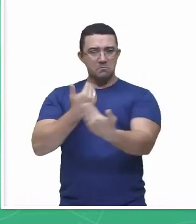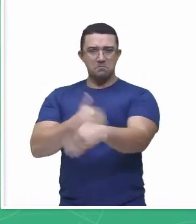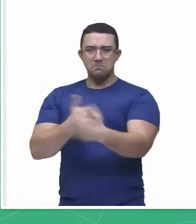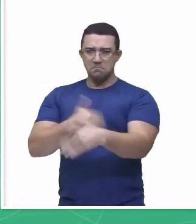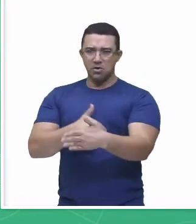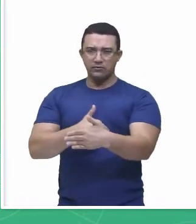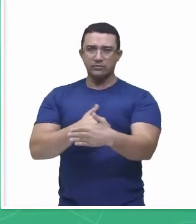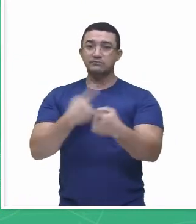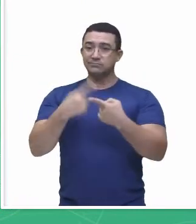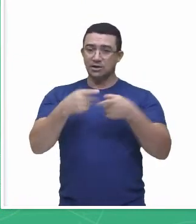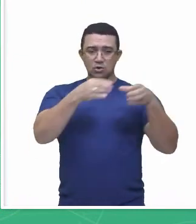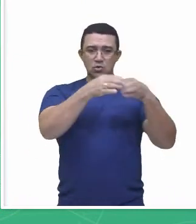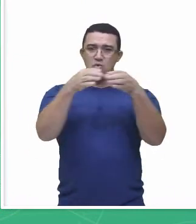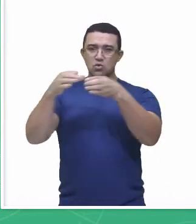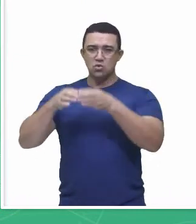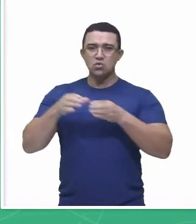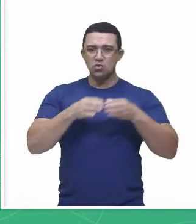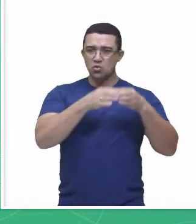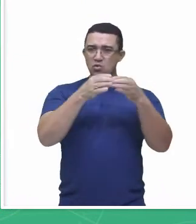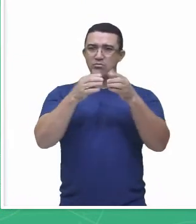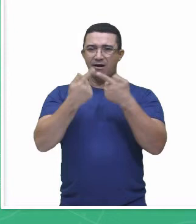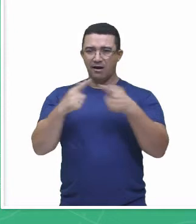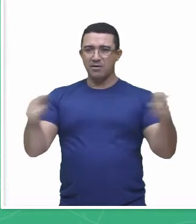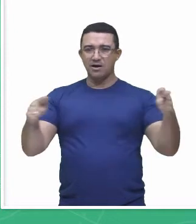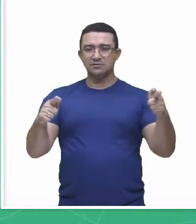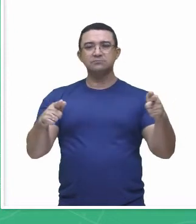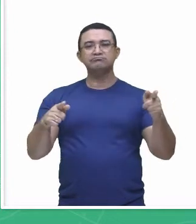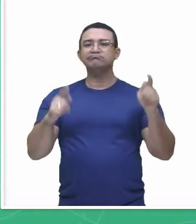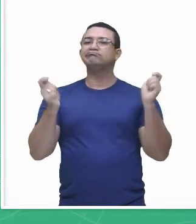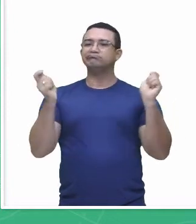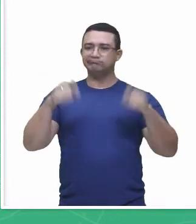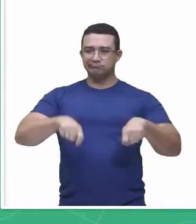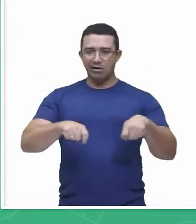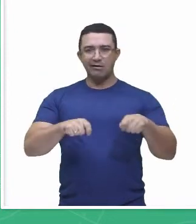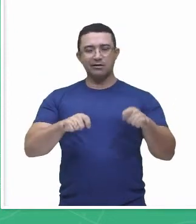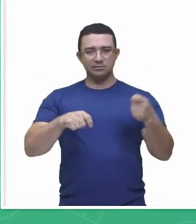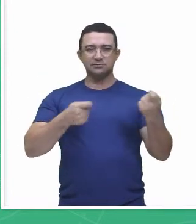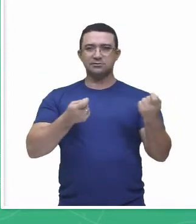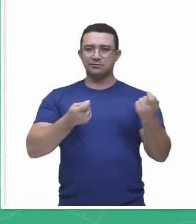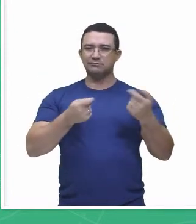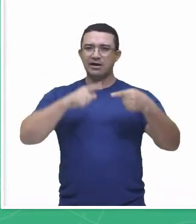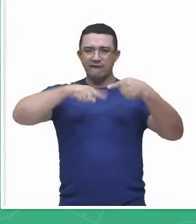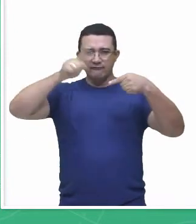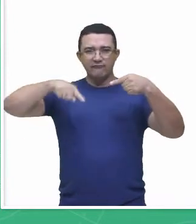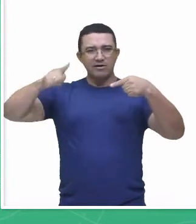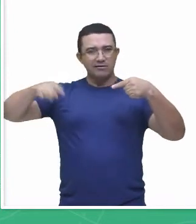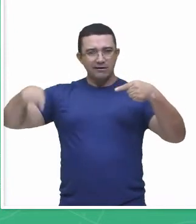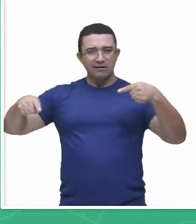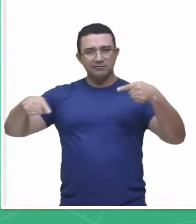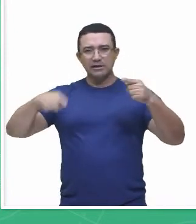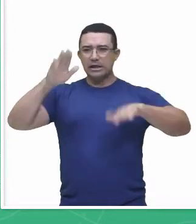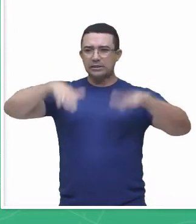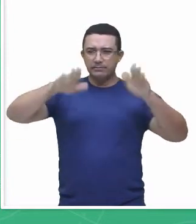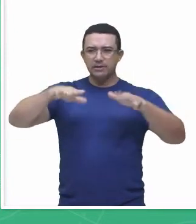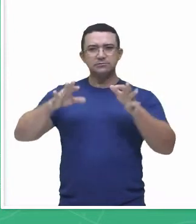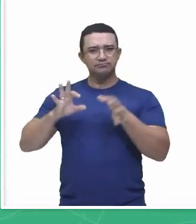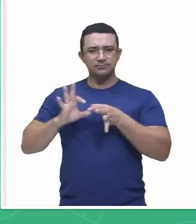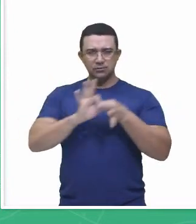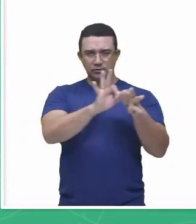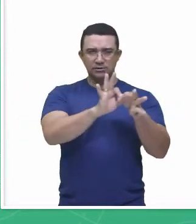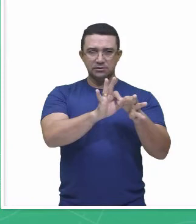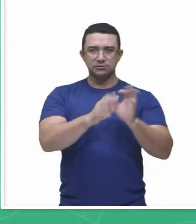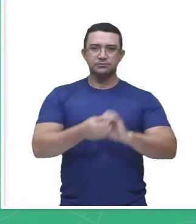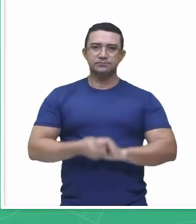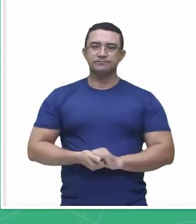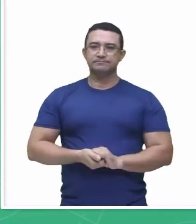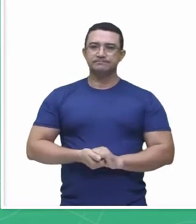classes gramaticais aí pode variar, tá? Pode um substantivo ser adjetivo em determinado contexto, certo? Então, dica dada,